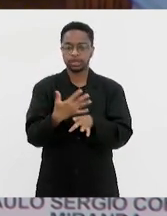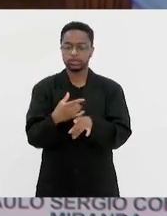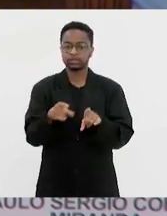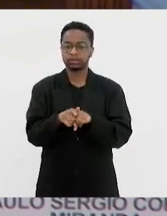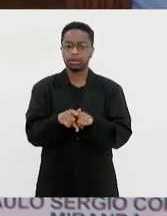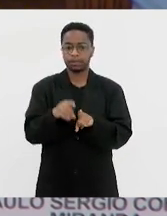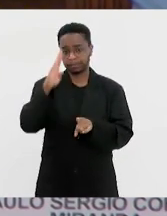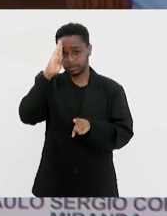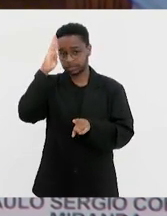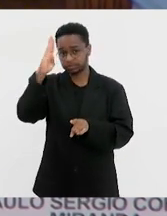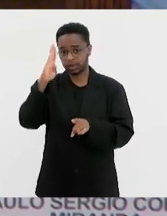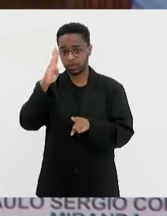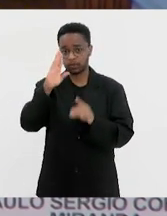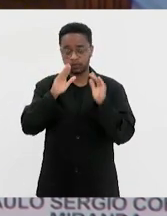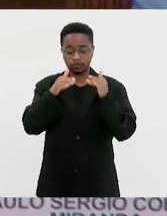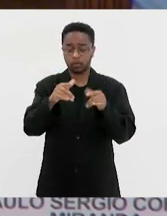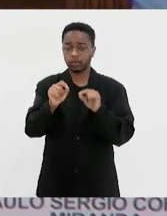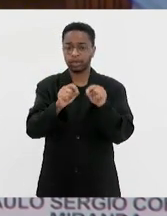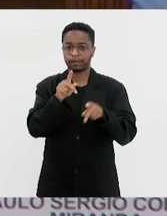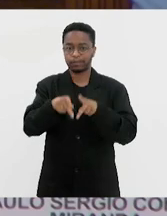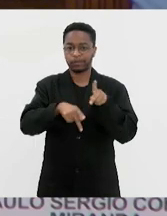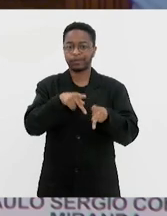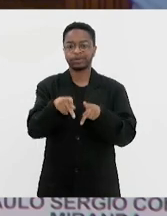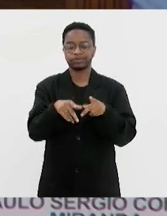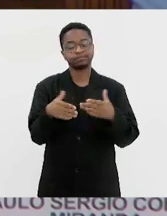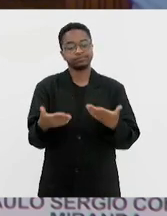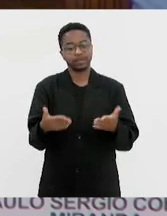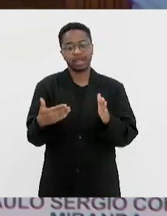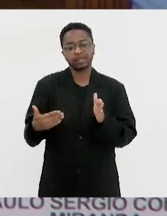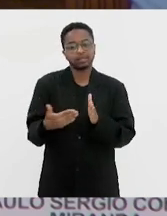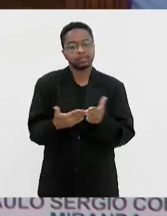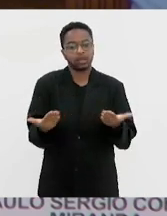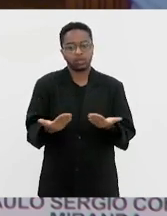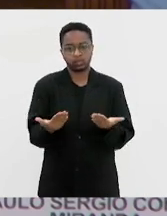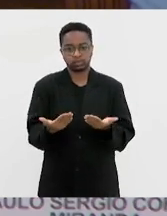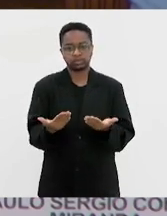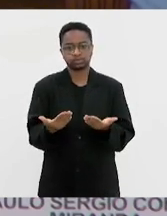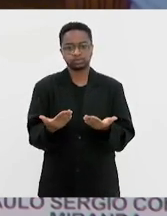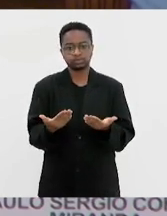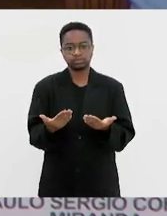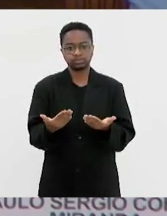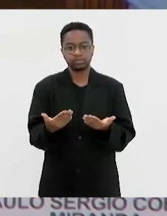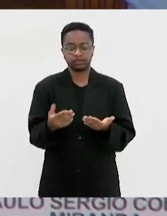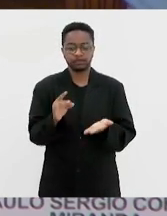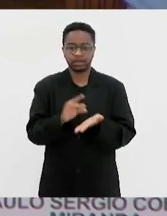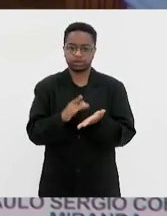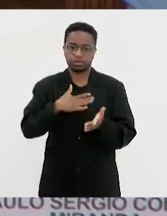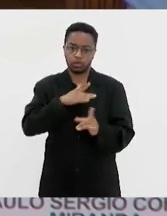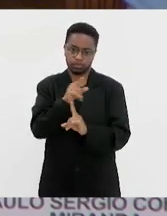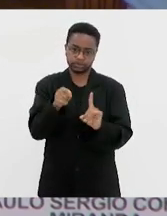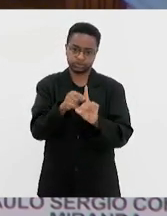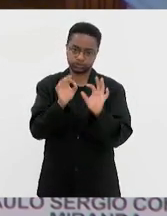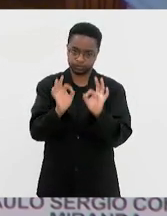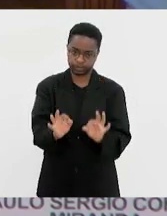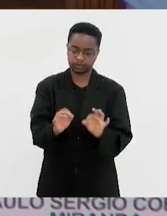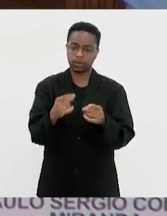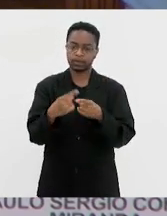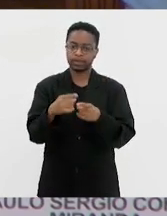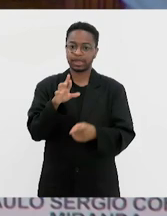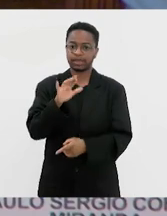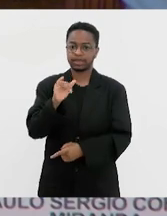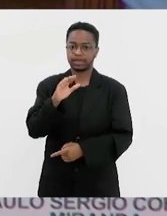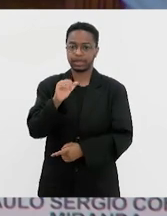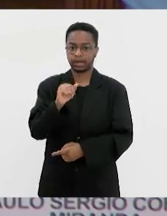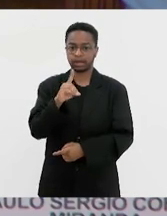que é a população. Eu deixo até hoje, Valtinho, aquilo é proposital, porque o Ricardo tem as minhas fotos